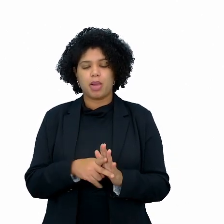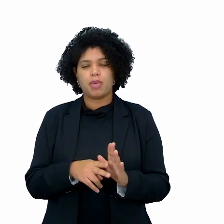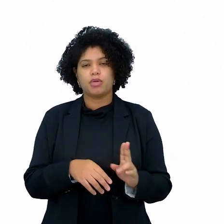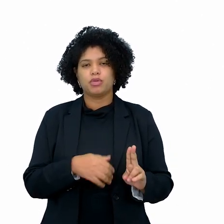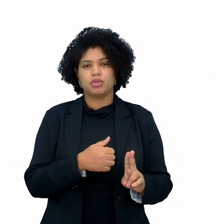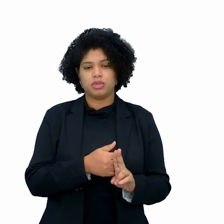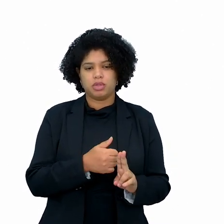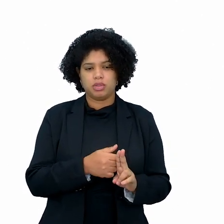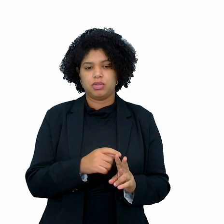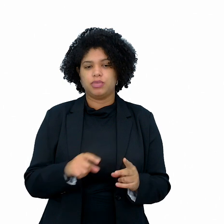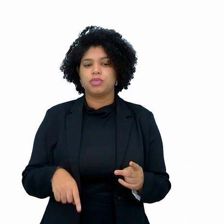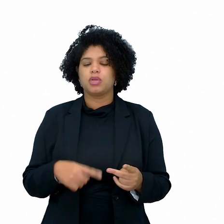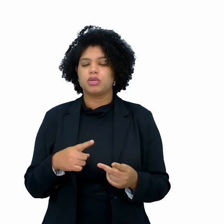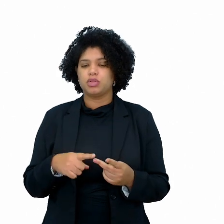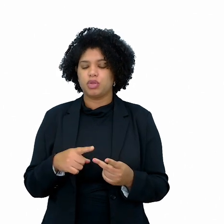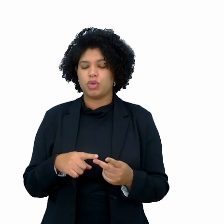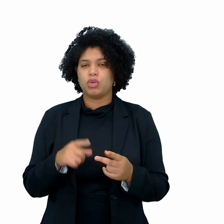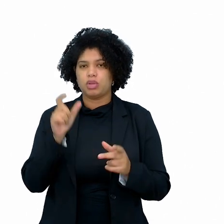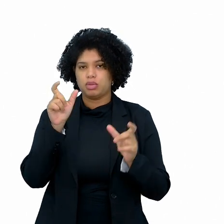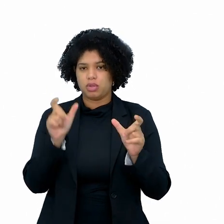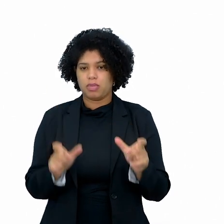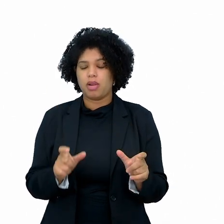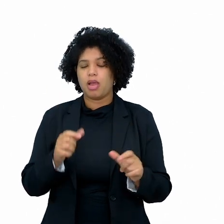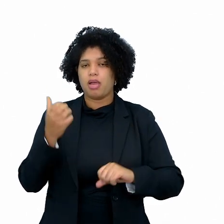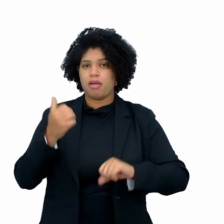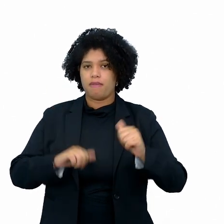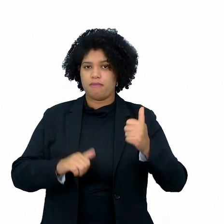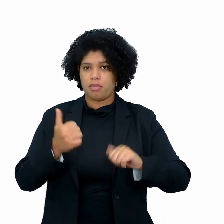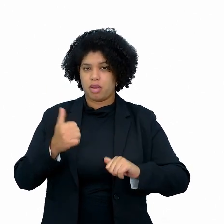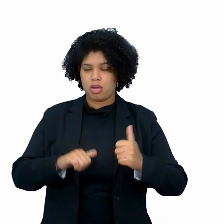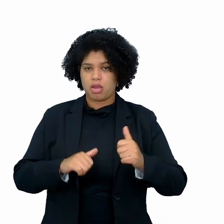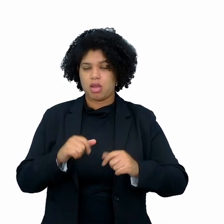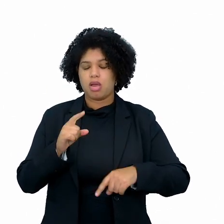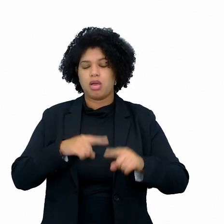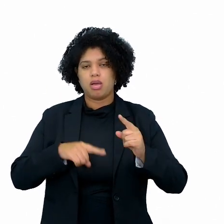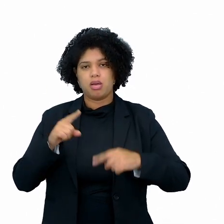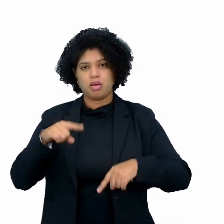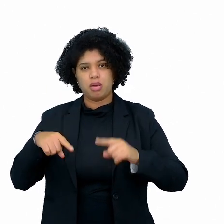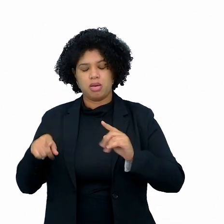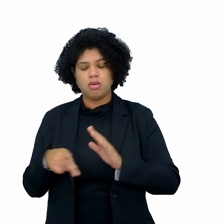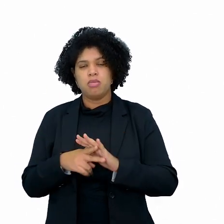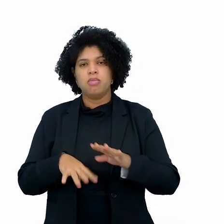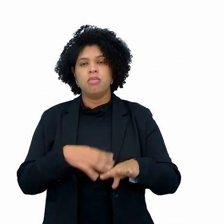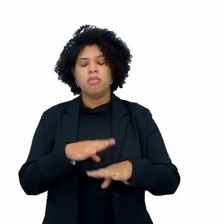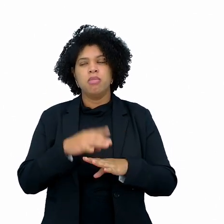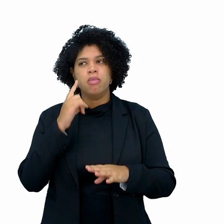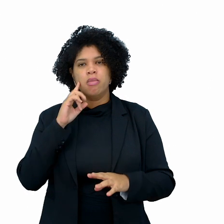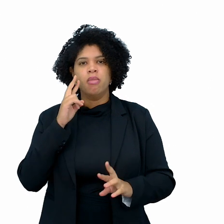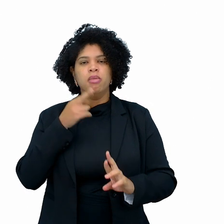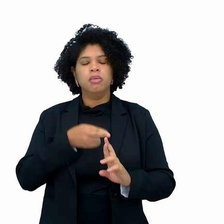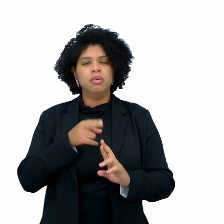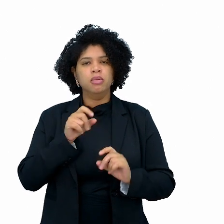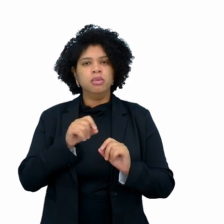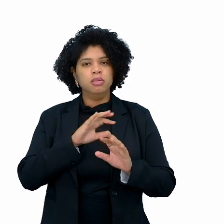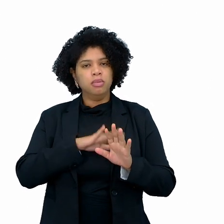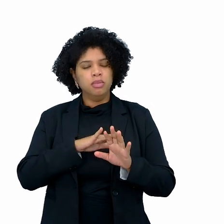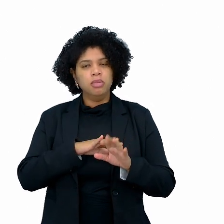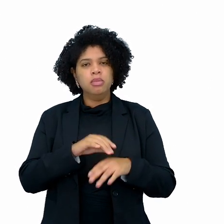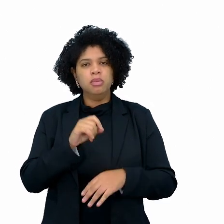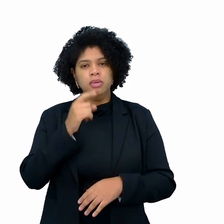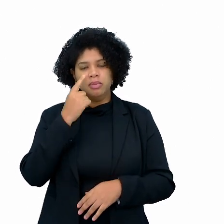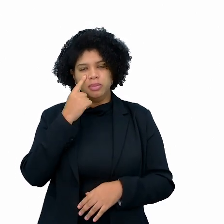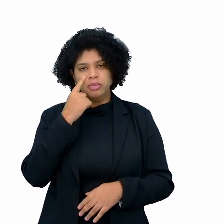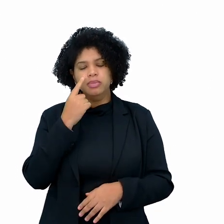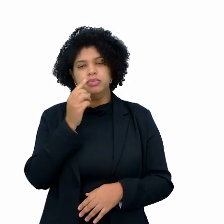Na segunda, as variações que apresentam em expressões matemáticas dependendo da referência que se atribui. Na terceira e